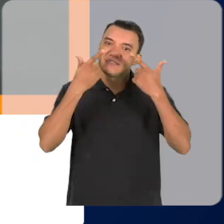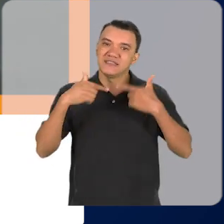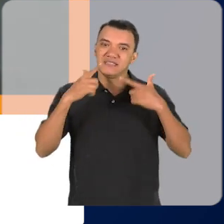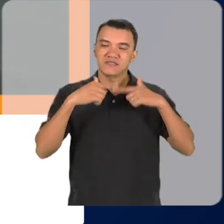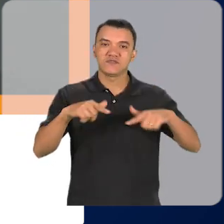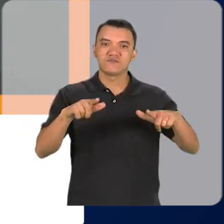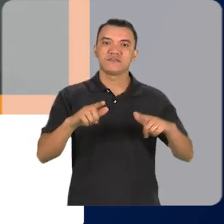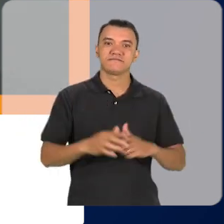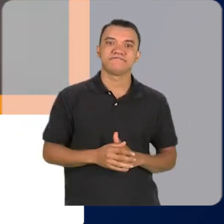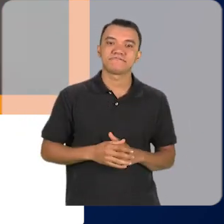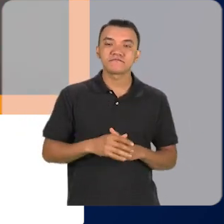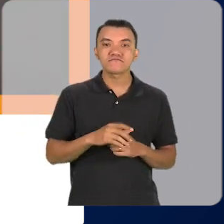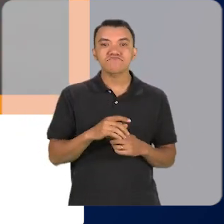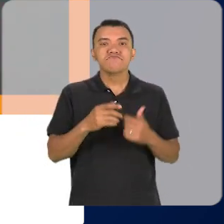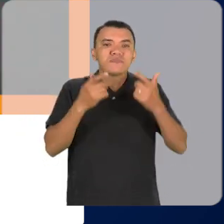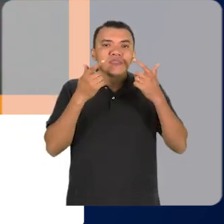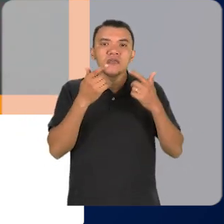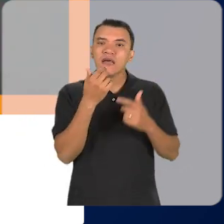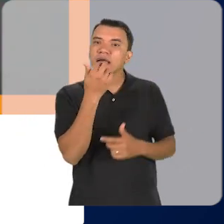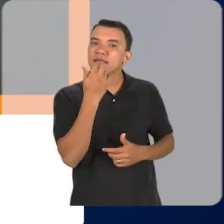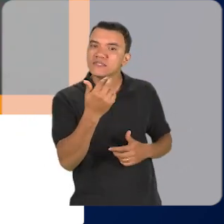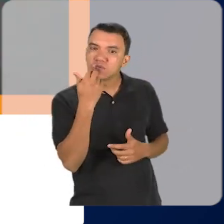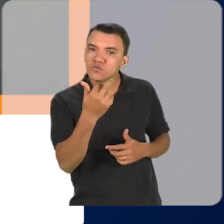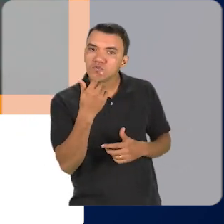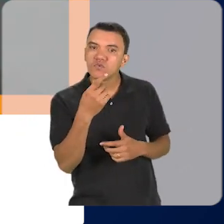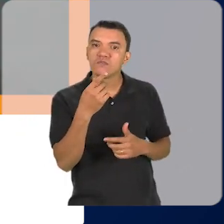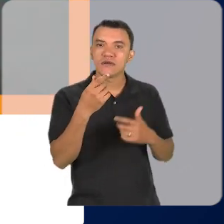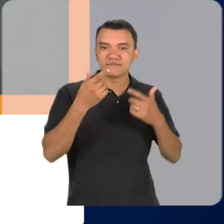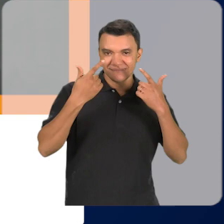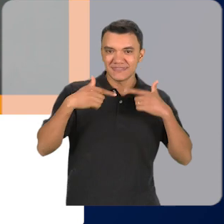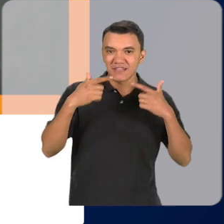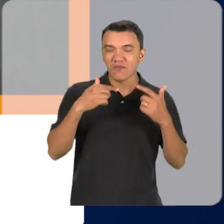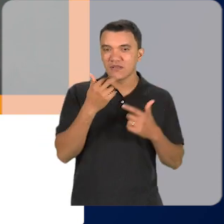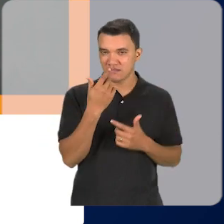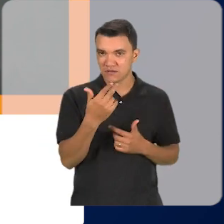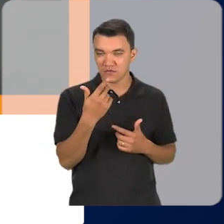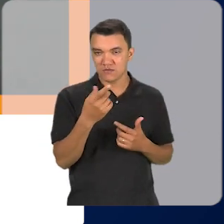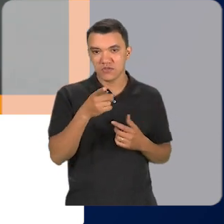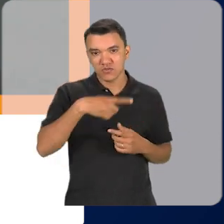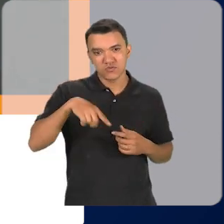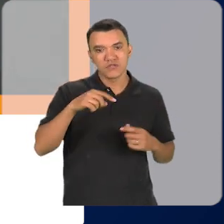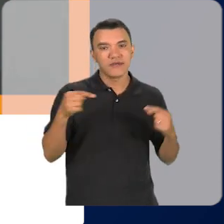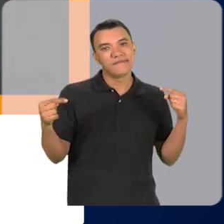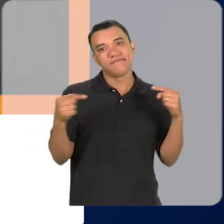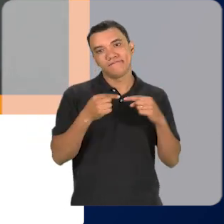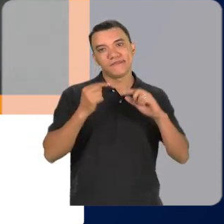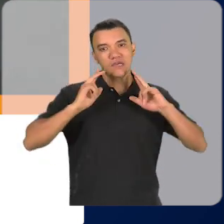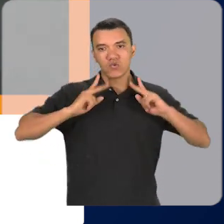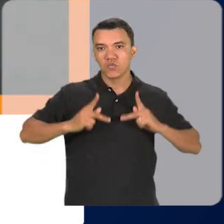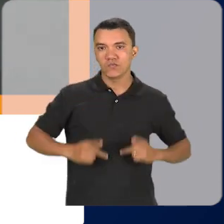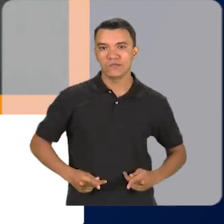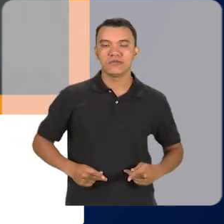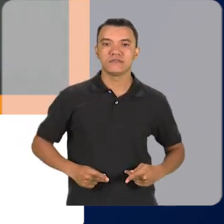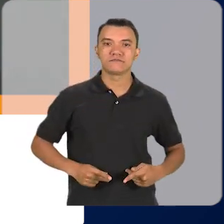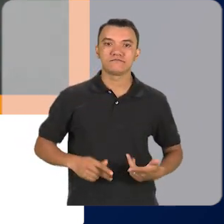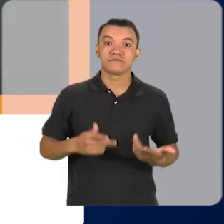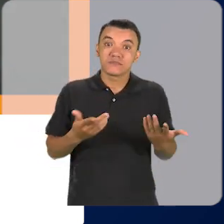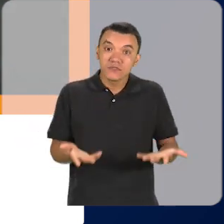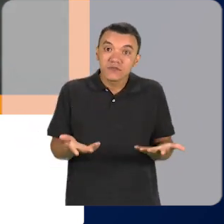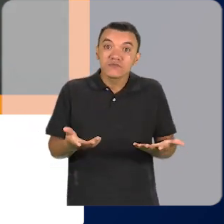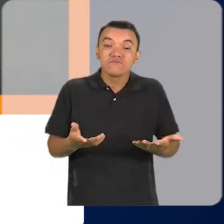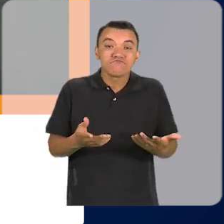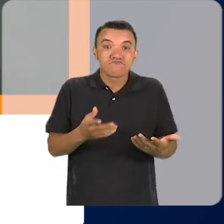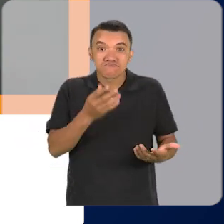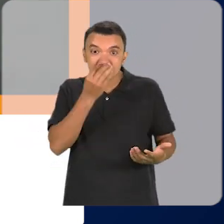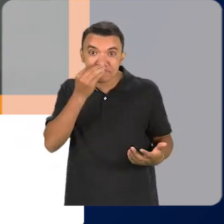língua que nós nos constituímos, inclusive como humanos. Então, não pode deixar. Tem que se perguntar